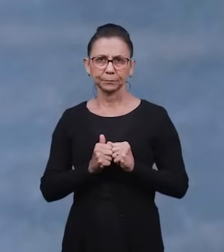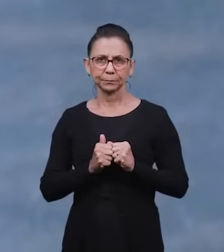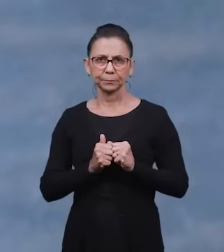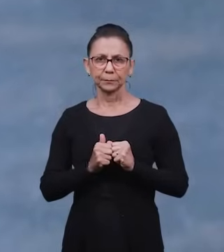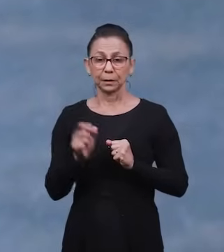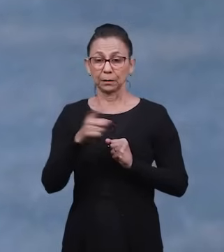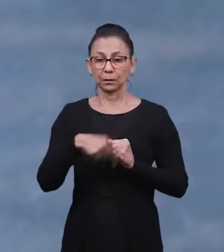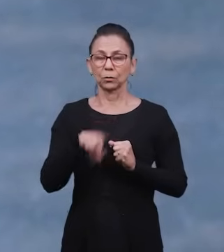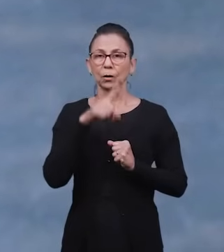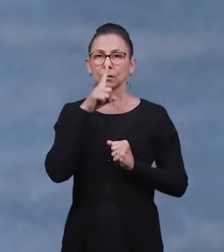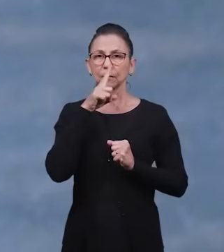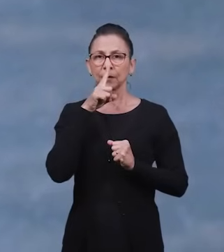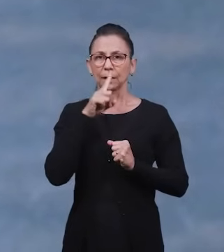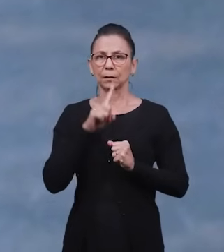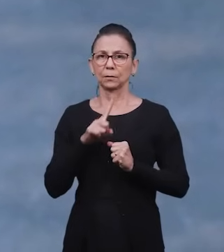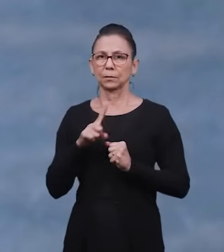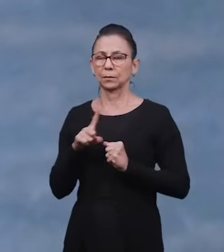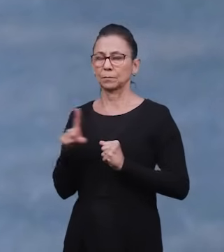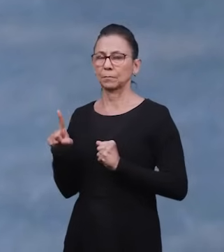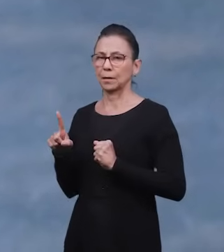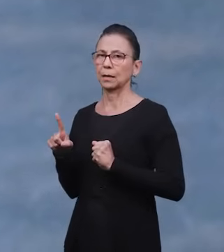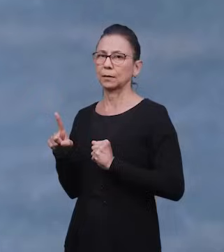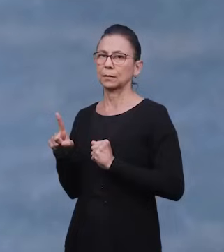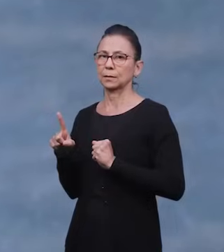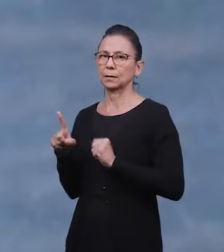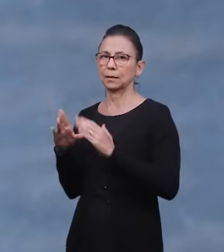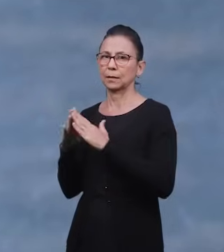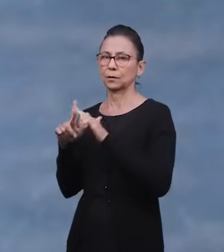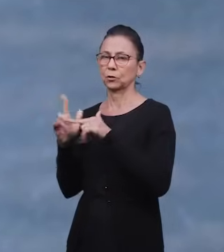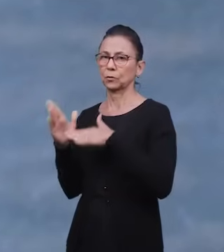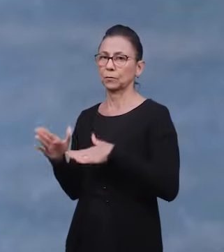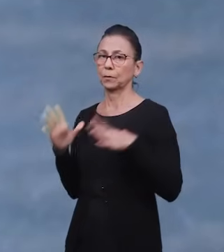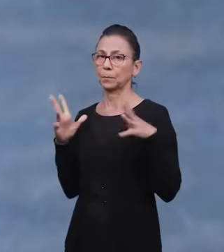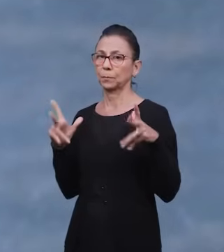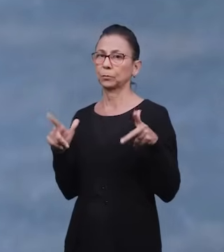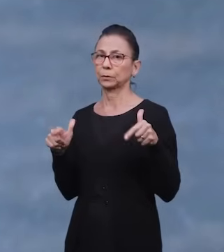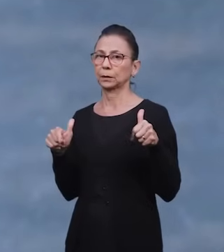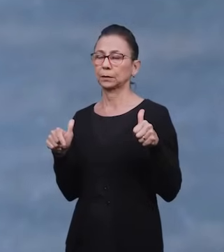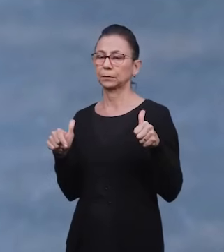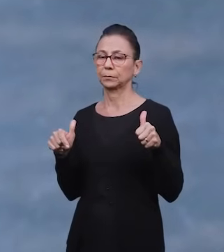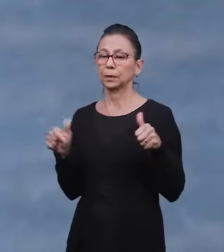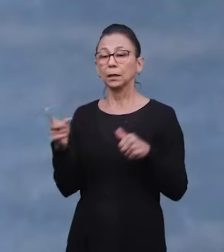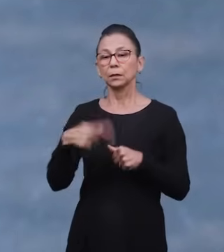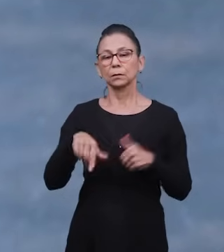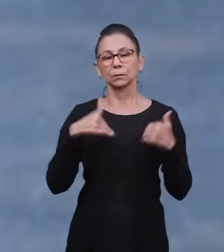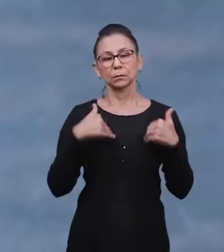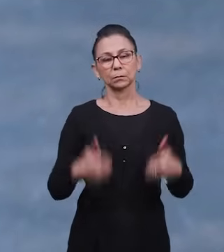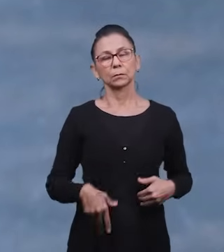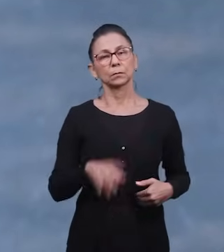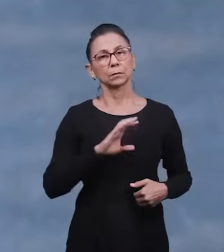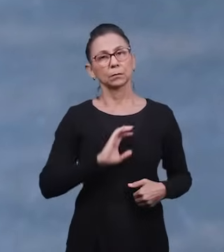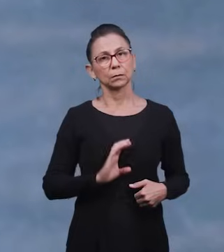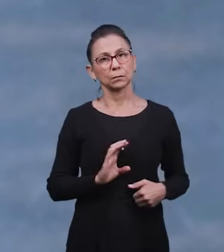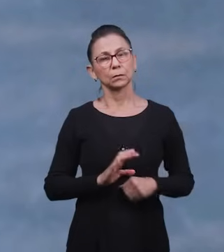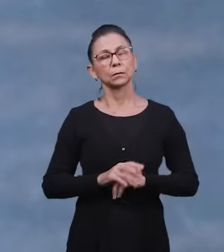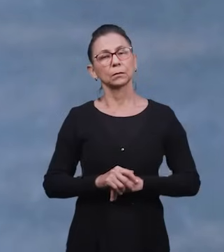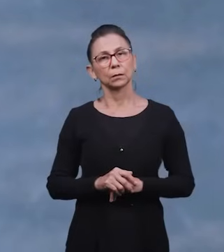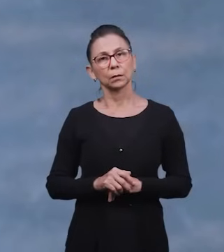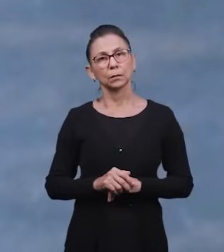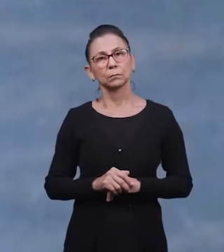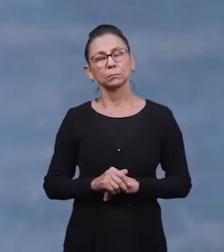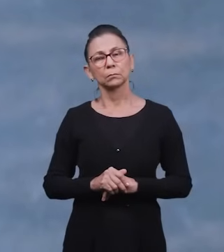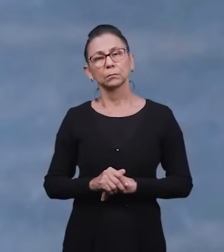corpo. Nós somos todos falhos. A igreja não, a igreja é santa, a igreja é pura, a igreja é imaculada. Nós, como corpo, nos identificamos